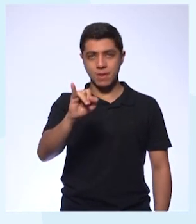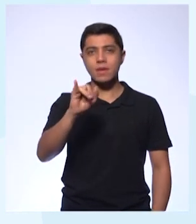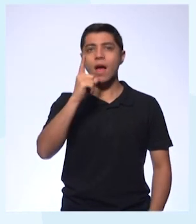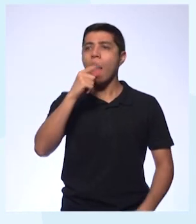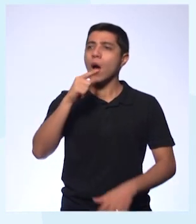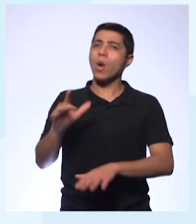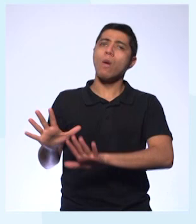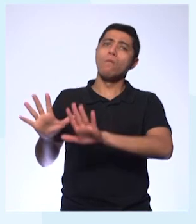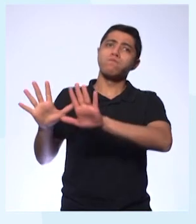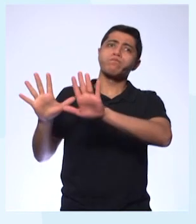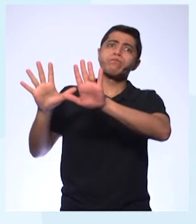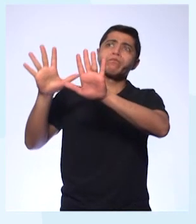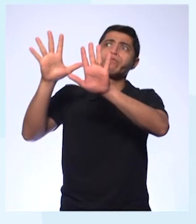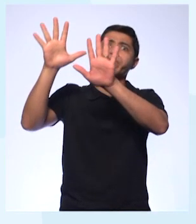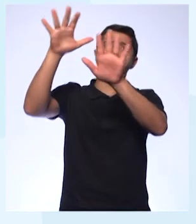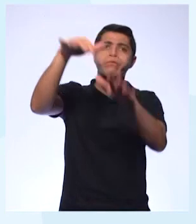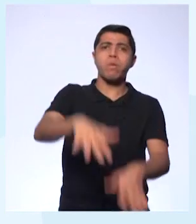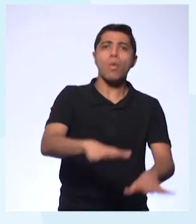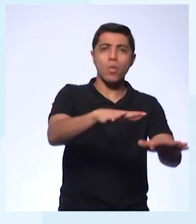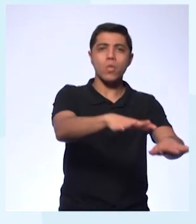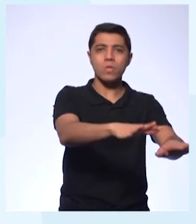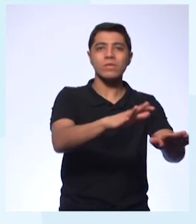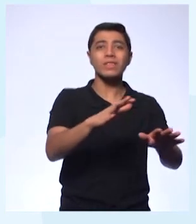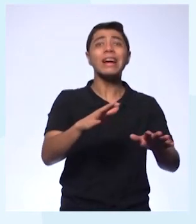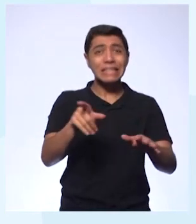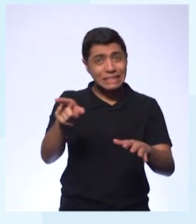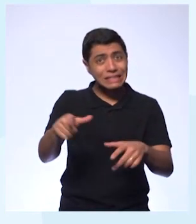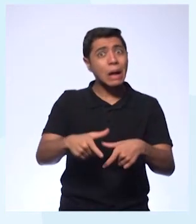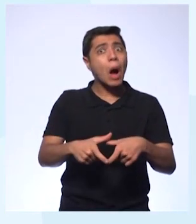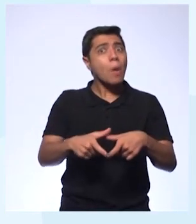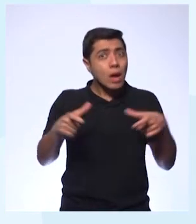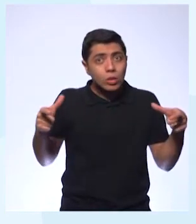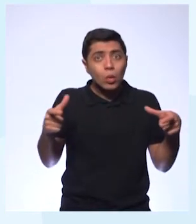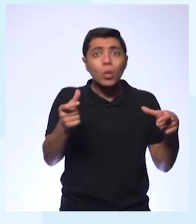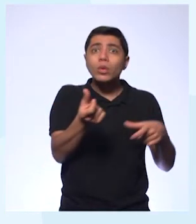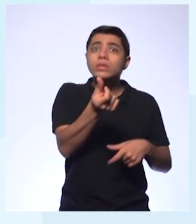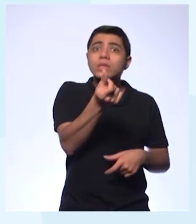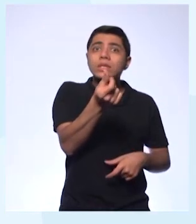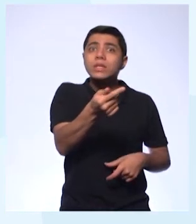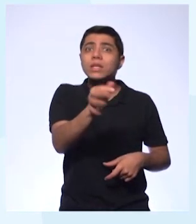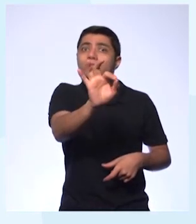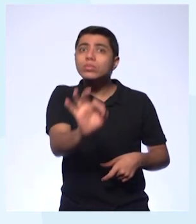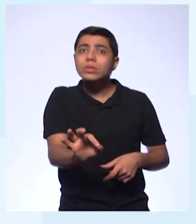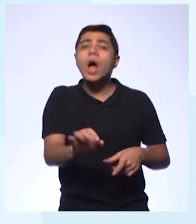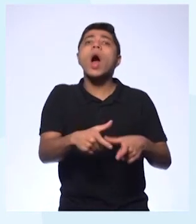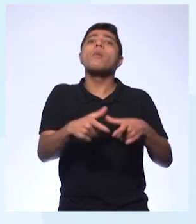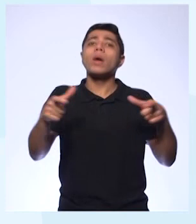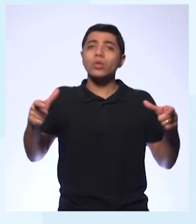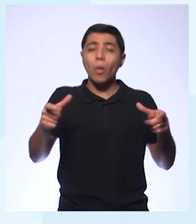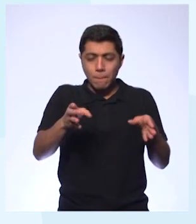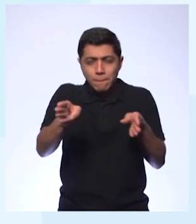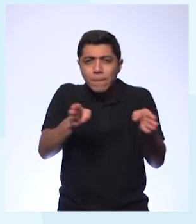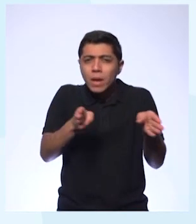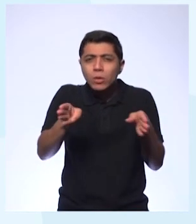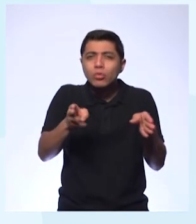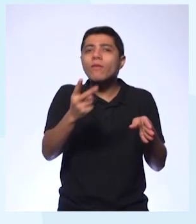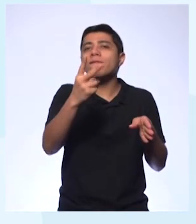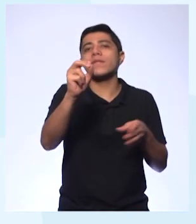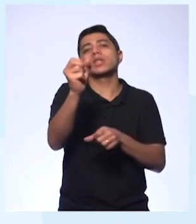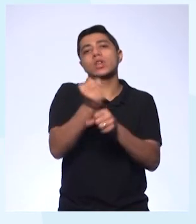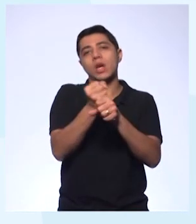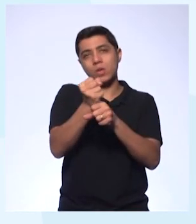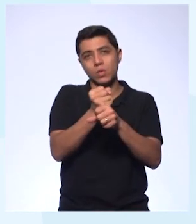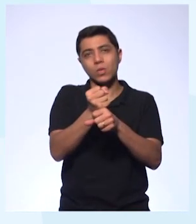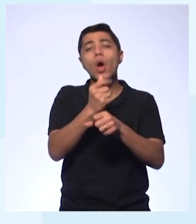e tsunamis aumentaram mais de 67% em 20 anos. Então, nações banhadas pelos oceanos Índico